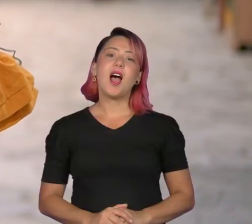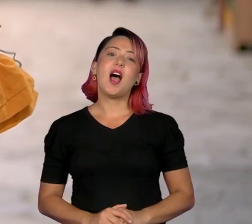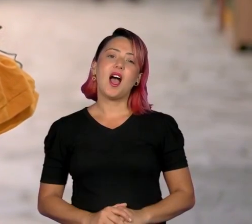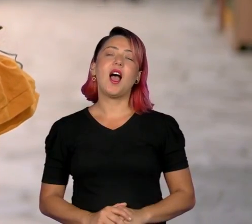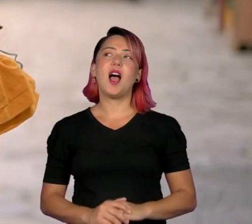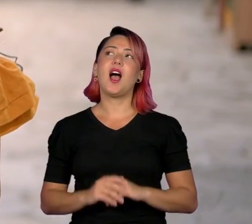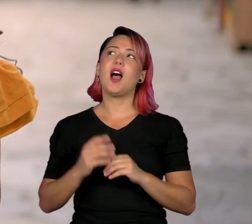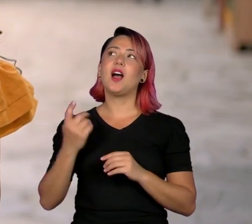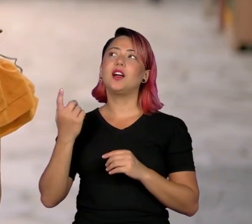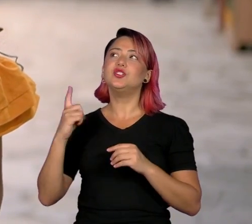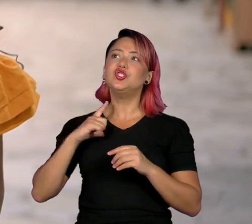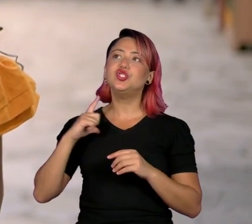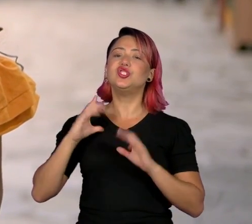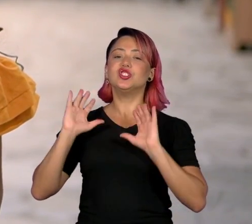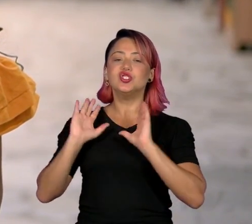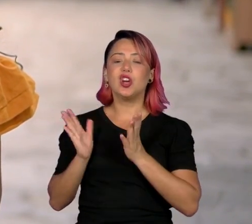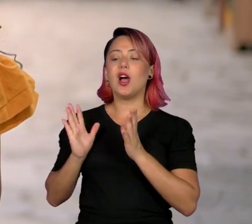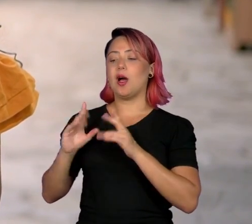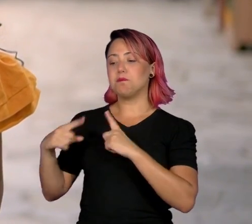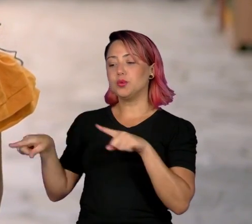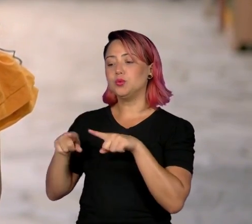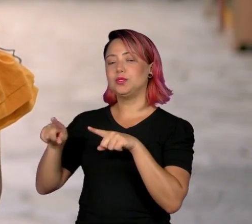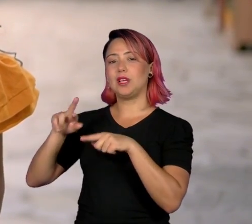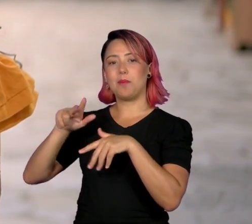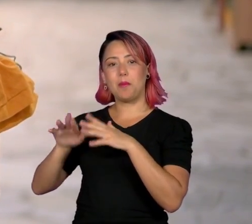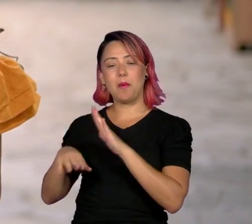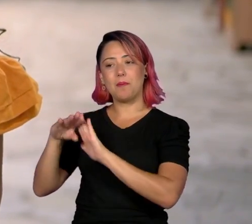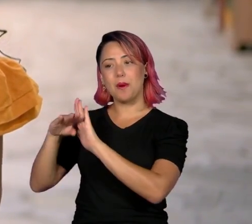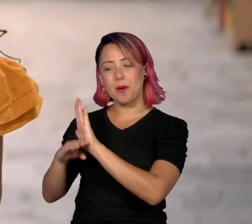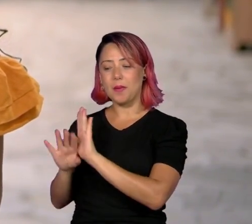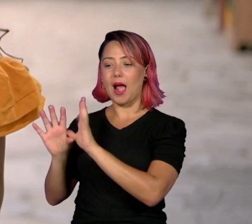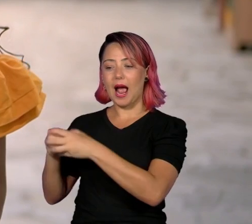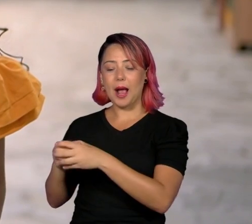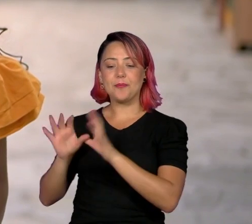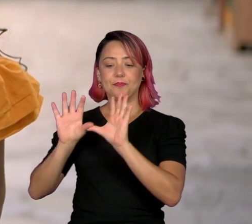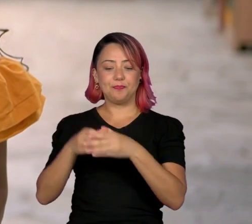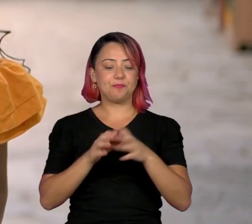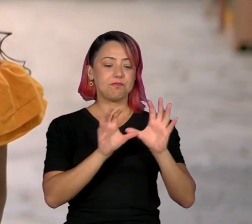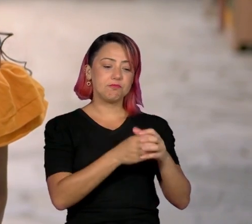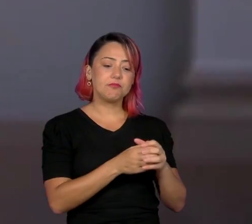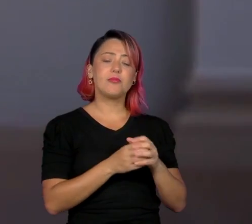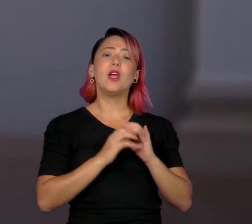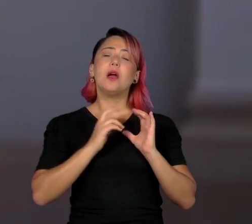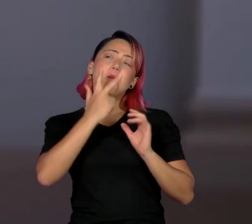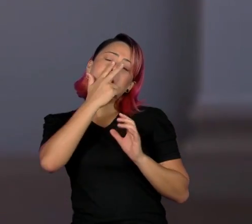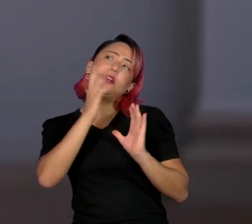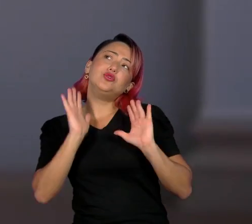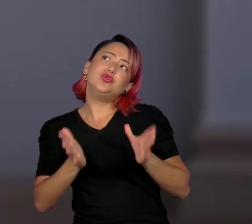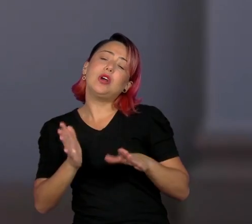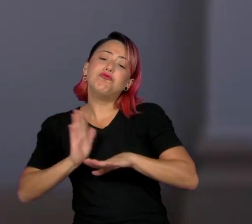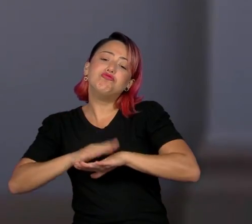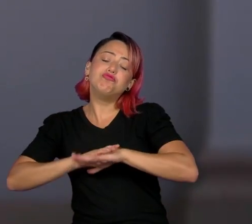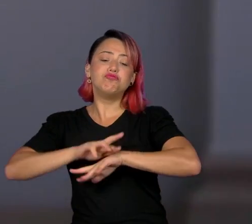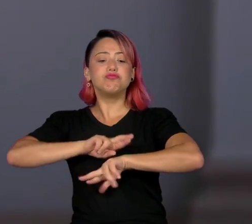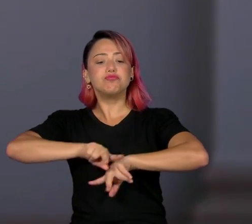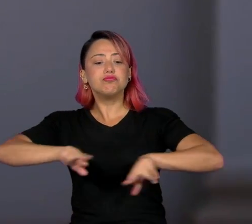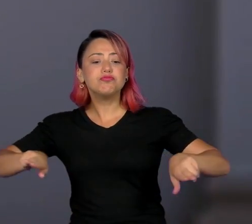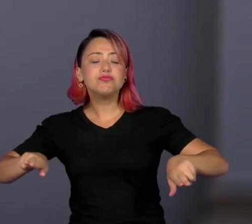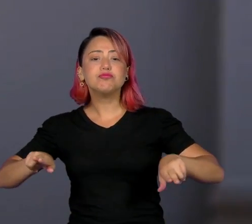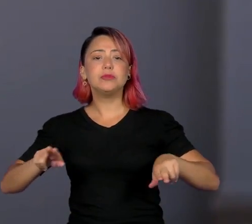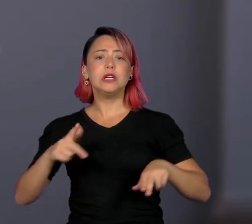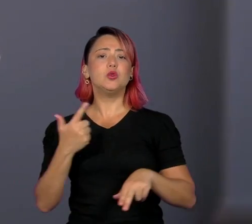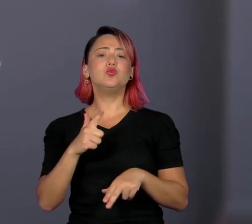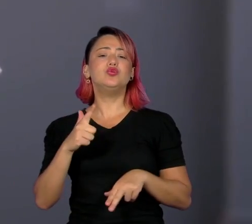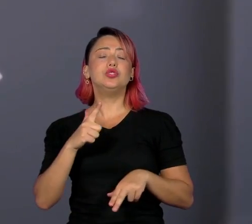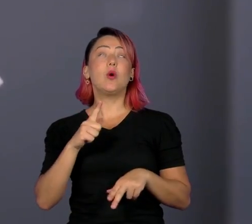com 3 discos. Eu estava com a sensação assim que eu já tinha contribuído assim bastante. Meu objetivo, na verdade, nem era sair